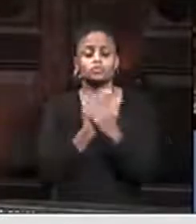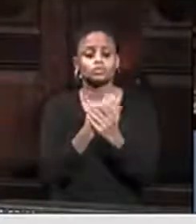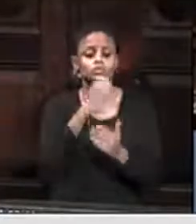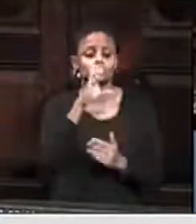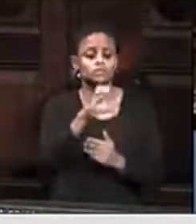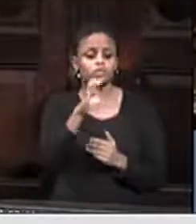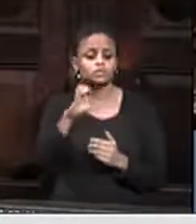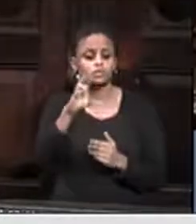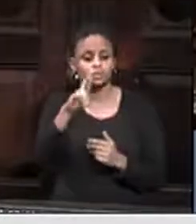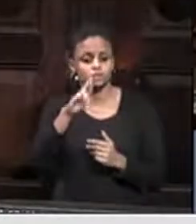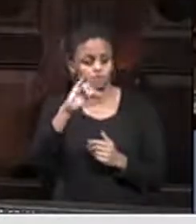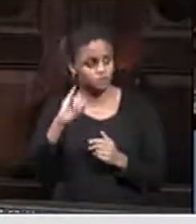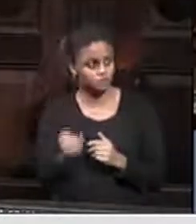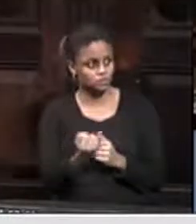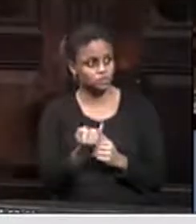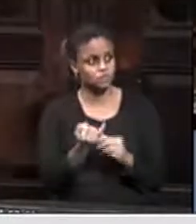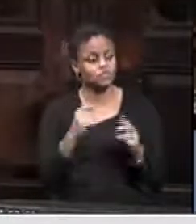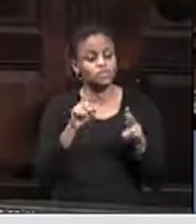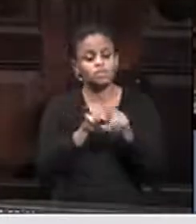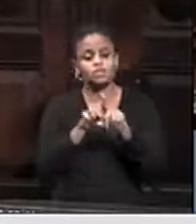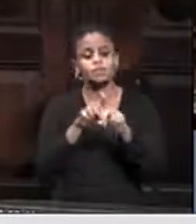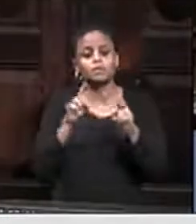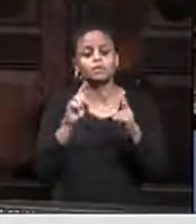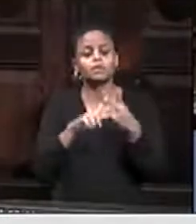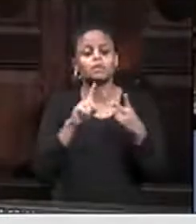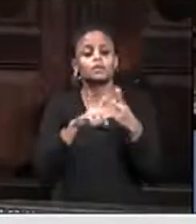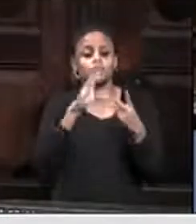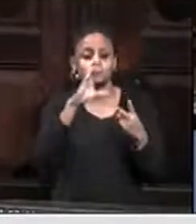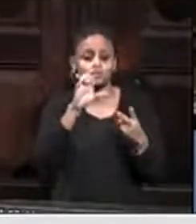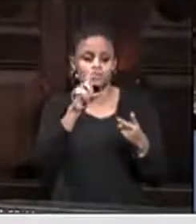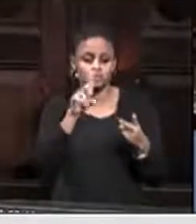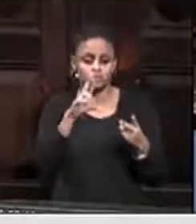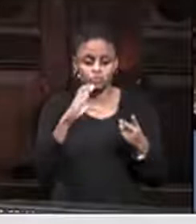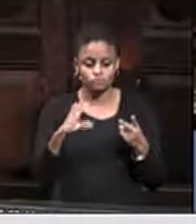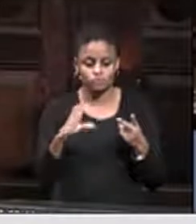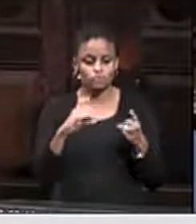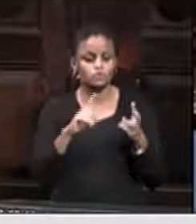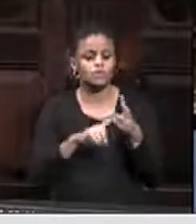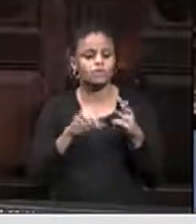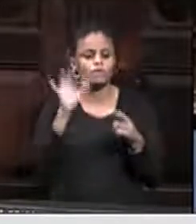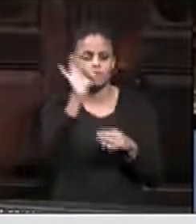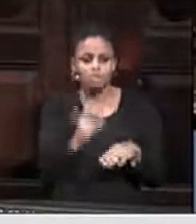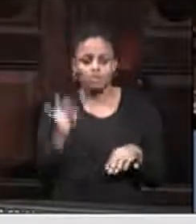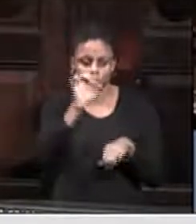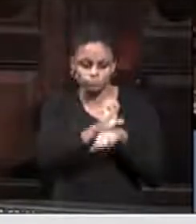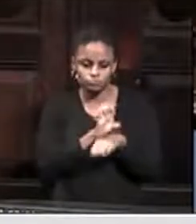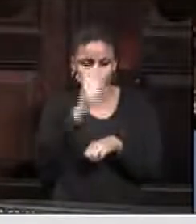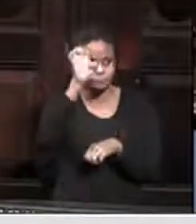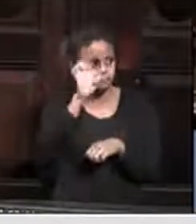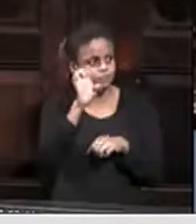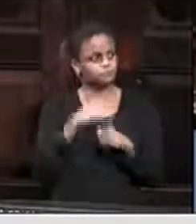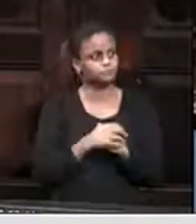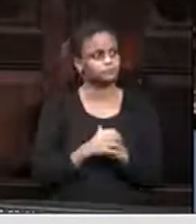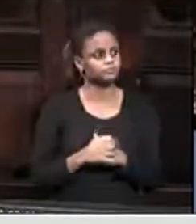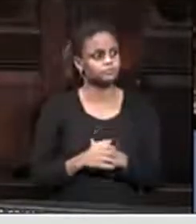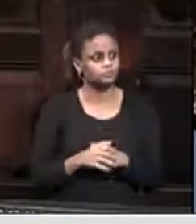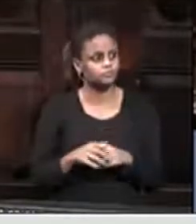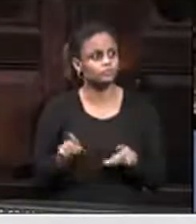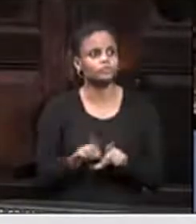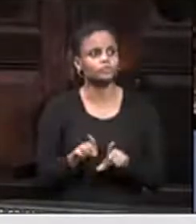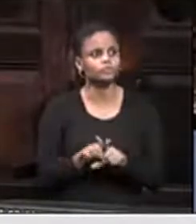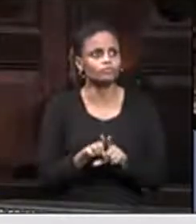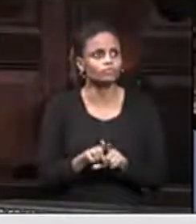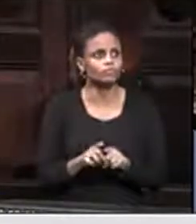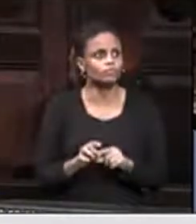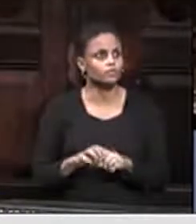escolas estaduais sob a administração da SEDUC, as universidades estaduais, enfim, a educação de jovens e adultos que está